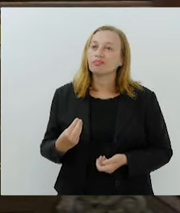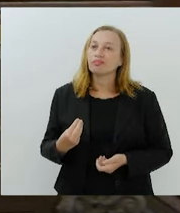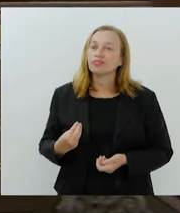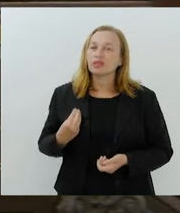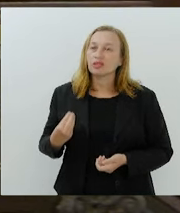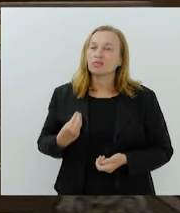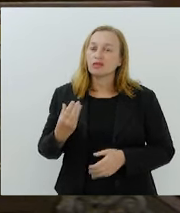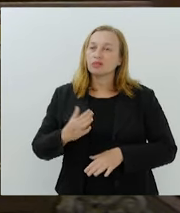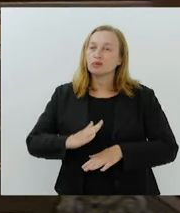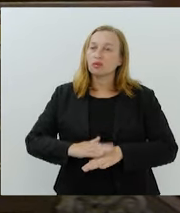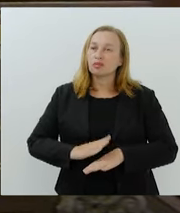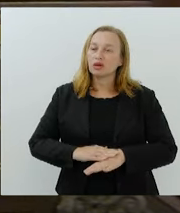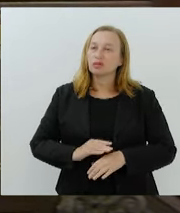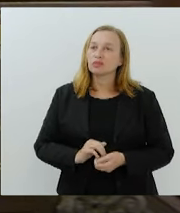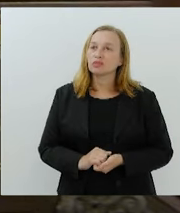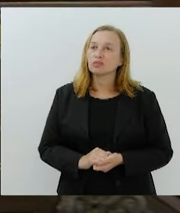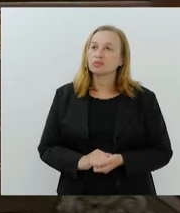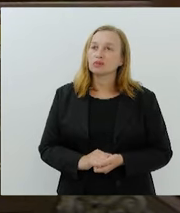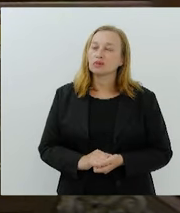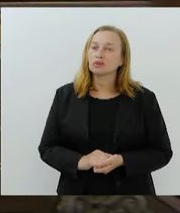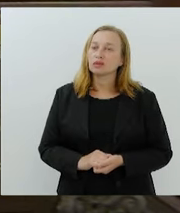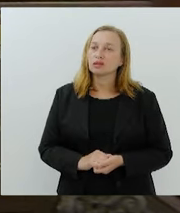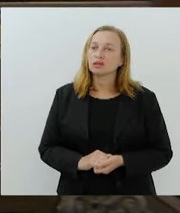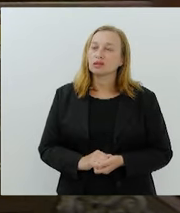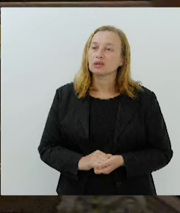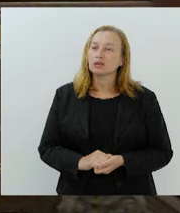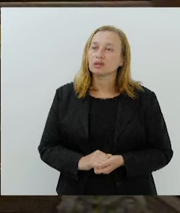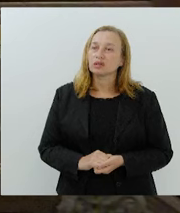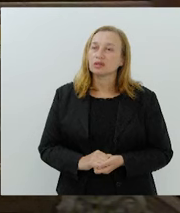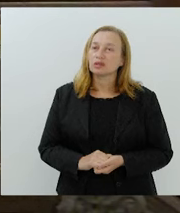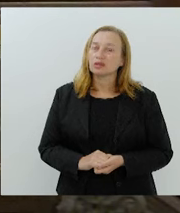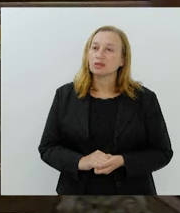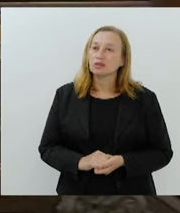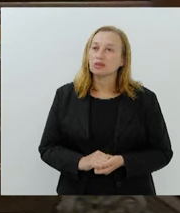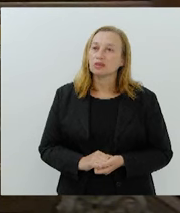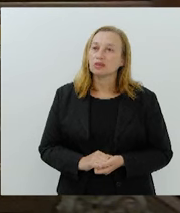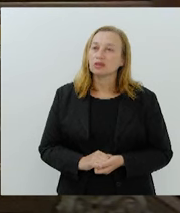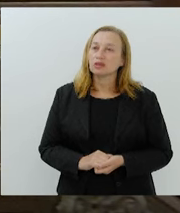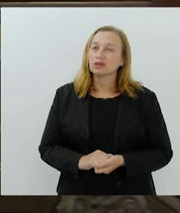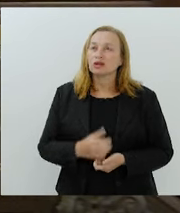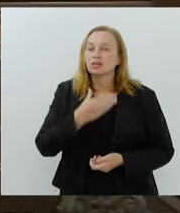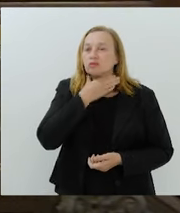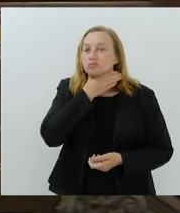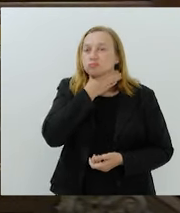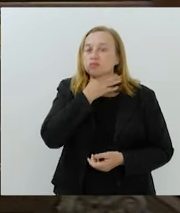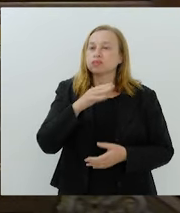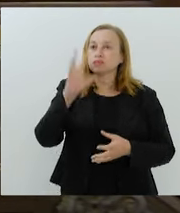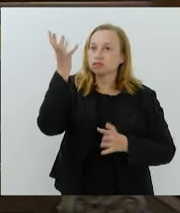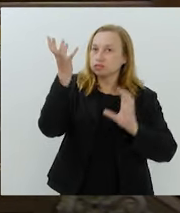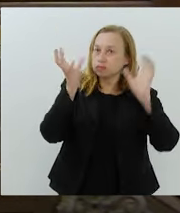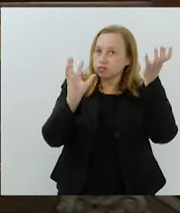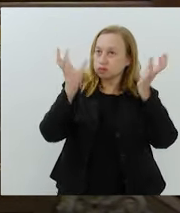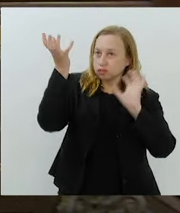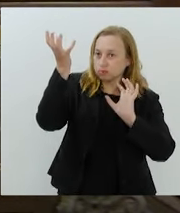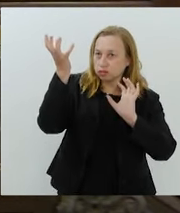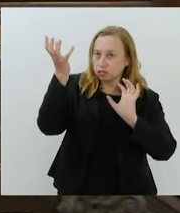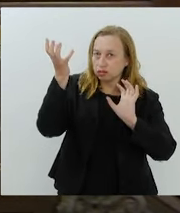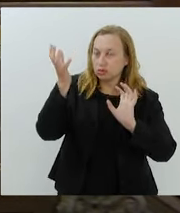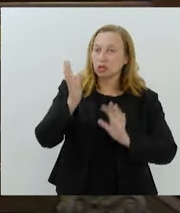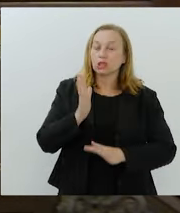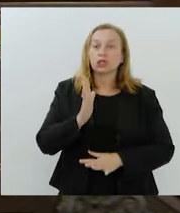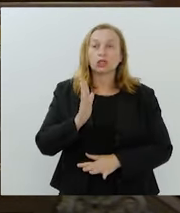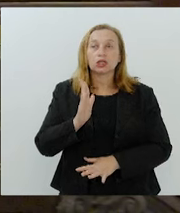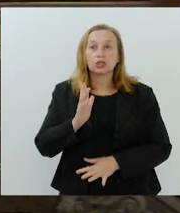circunstância: o ápice da crise climática que a nossa espécie